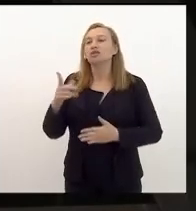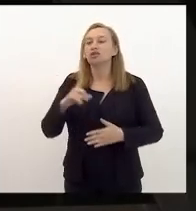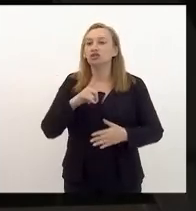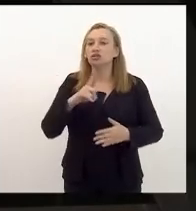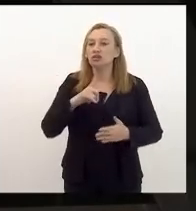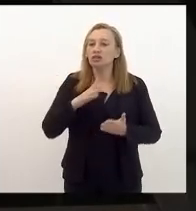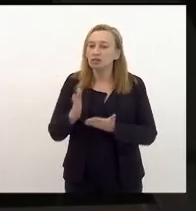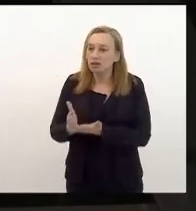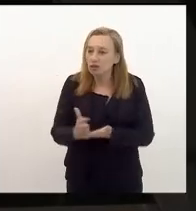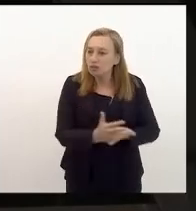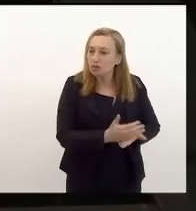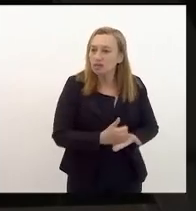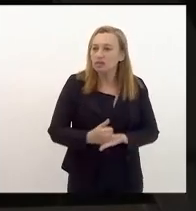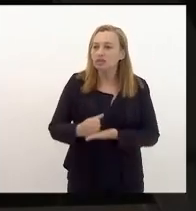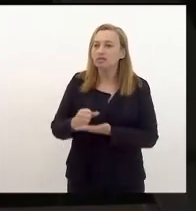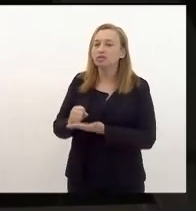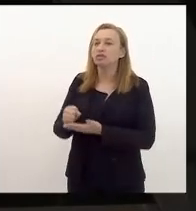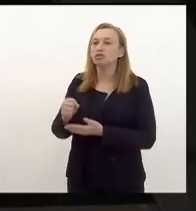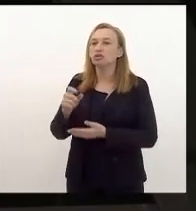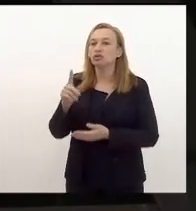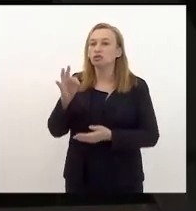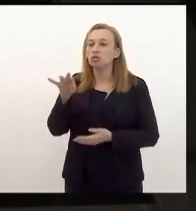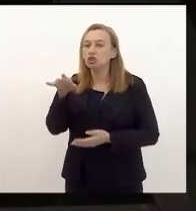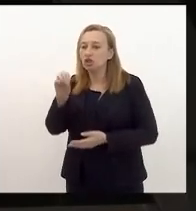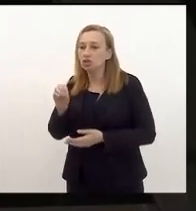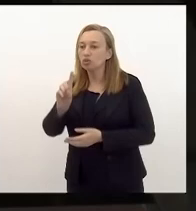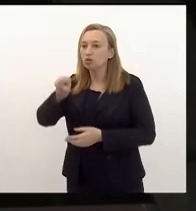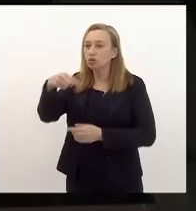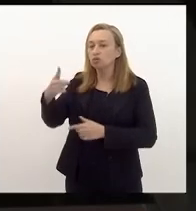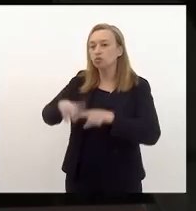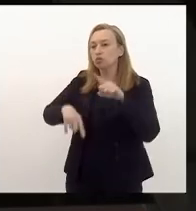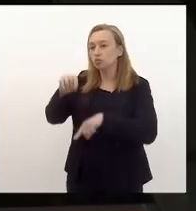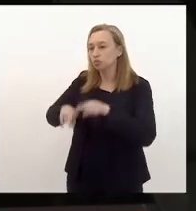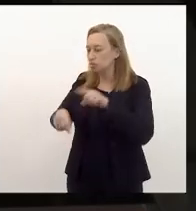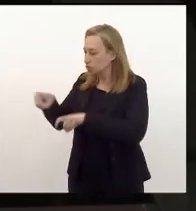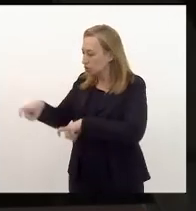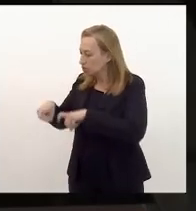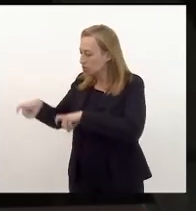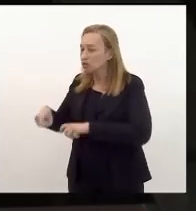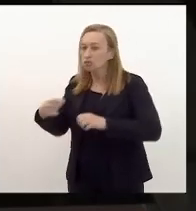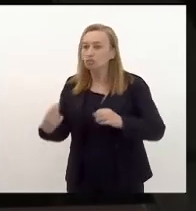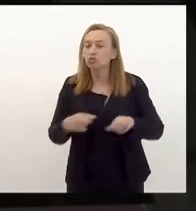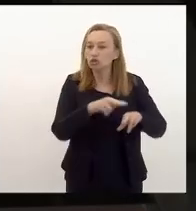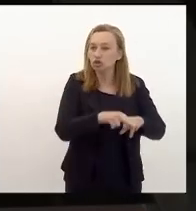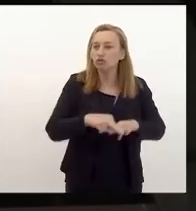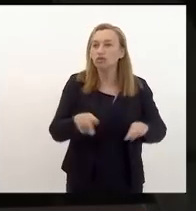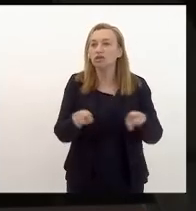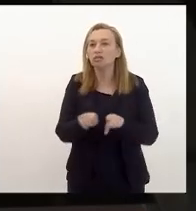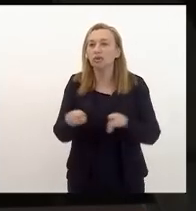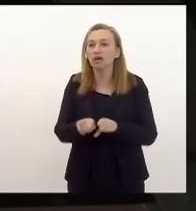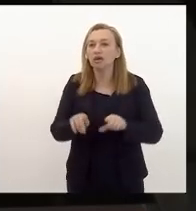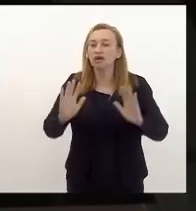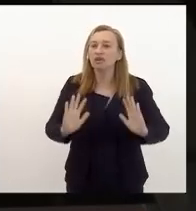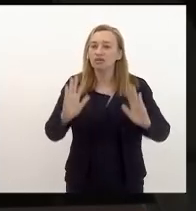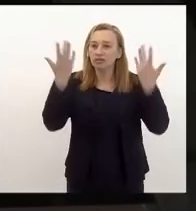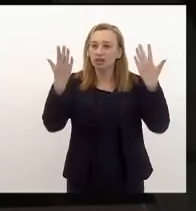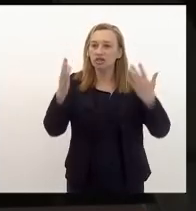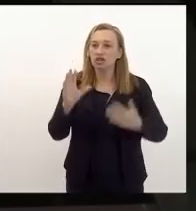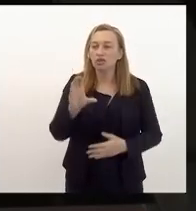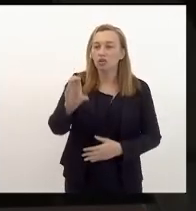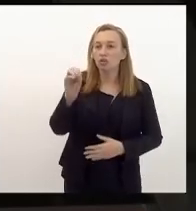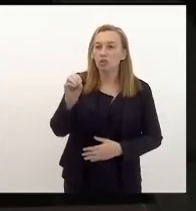colheita da cevada, do trigo e outros produtos agrícolas. Por esse motivo, também era chamada a Festa das